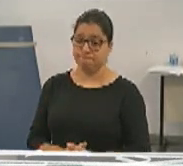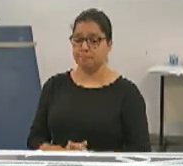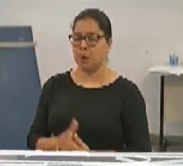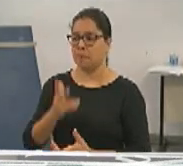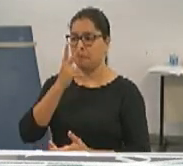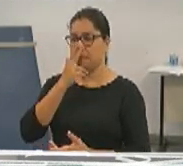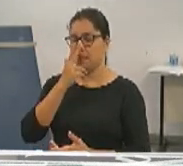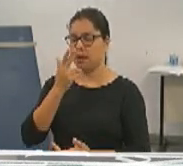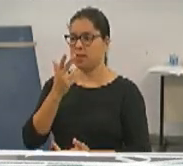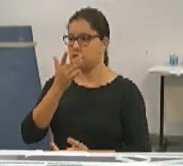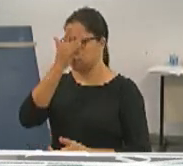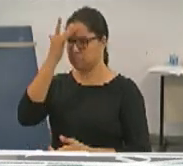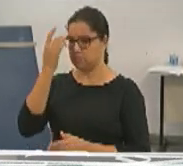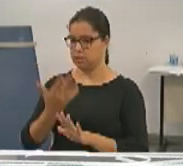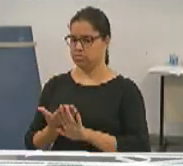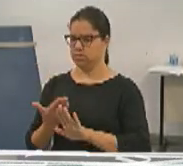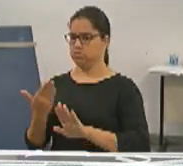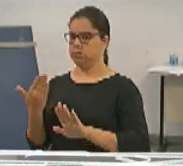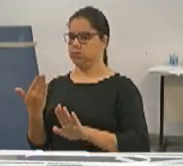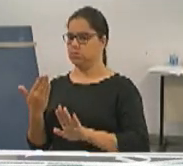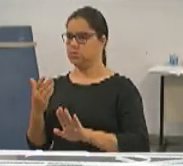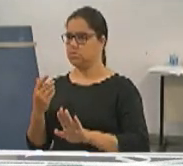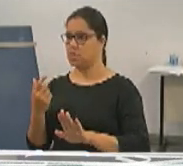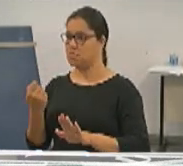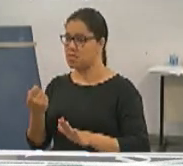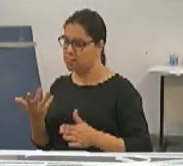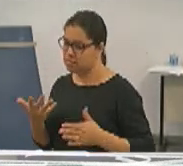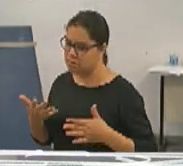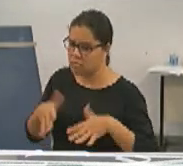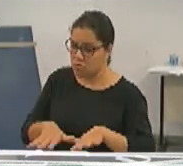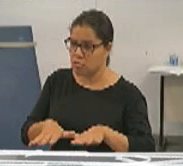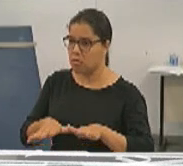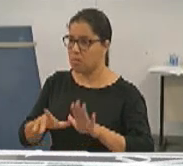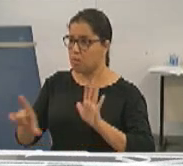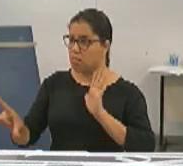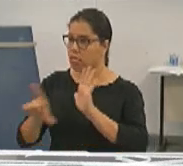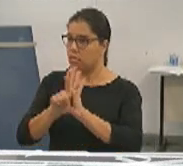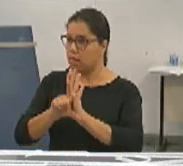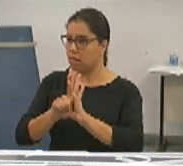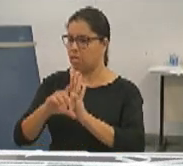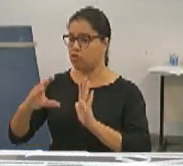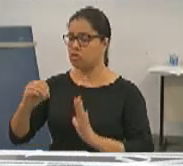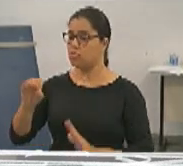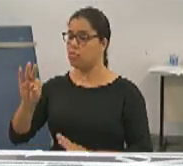afastando as pessoas que poderiam ser incluídas legalmente pelo sistema de cotas